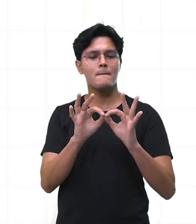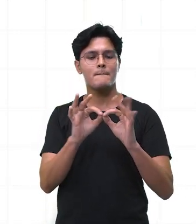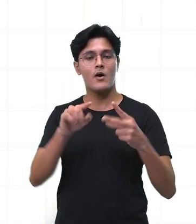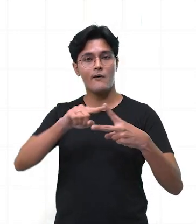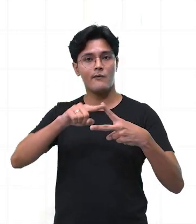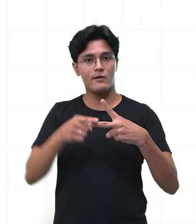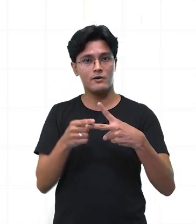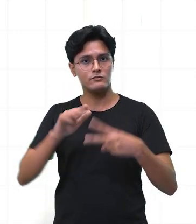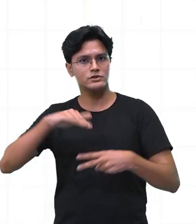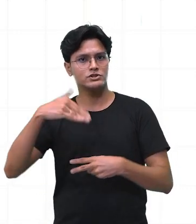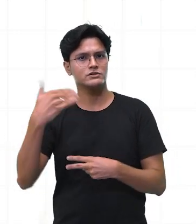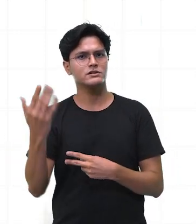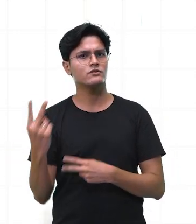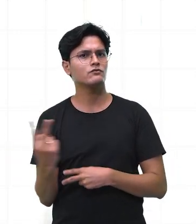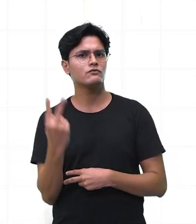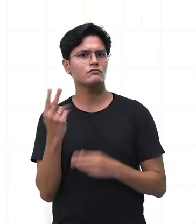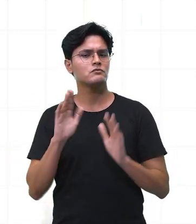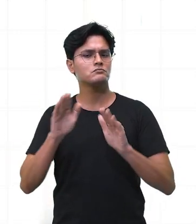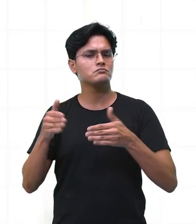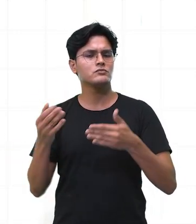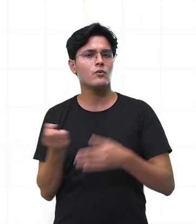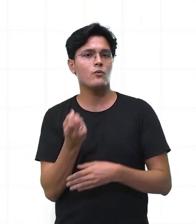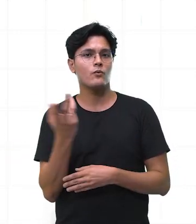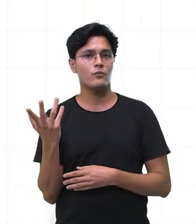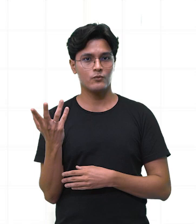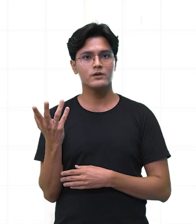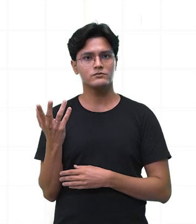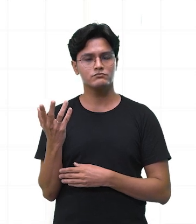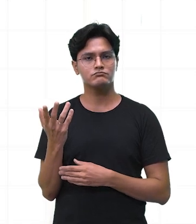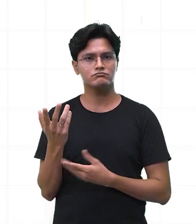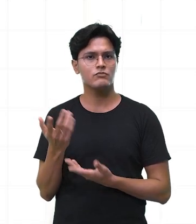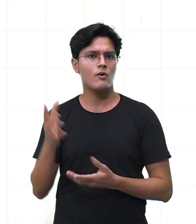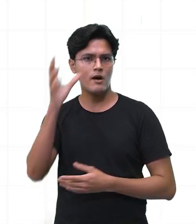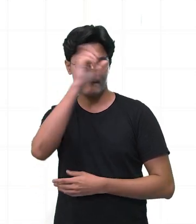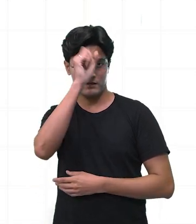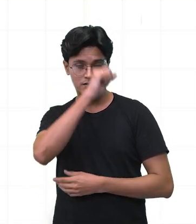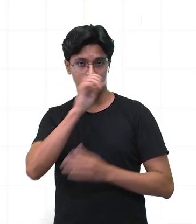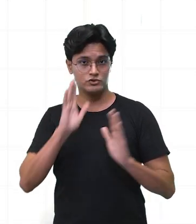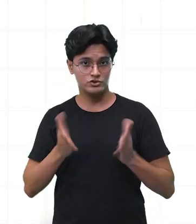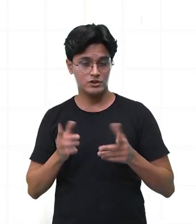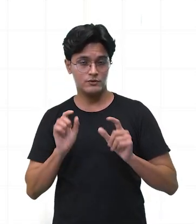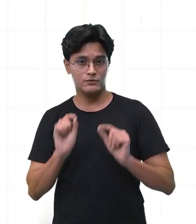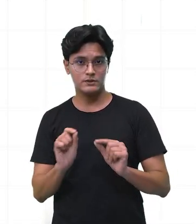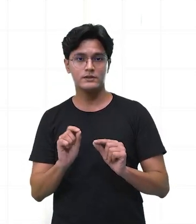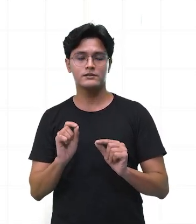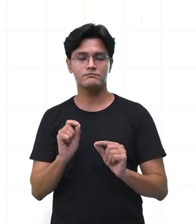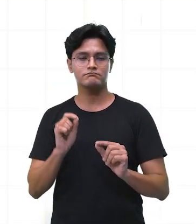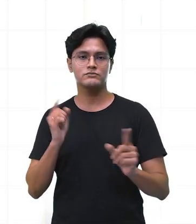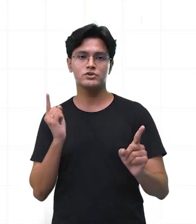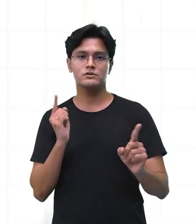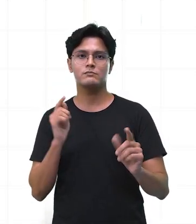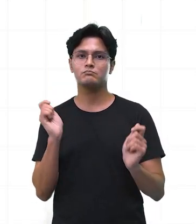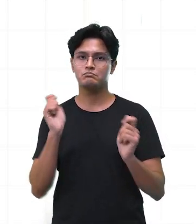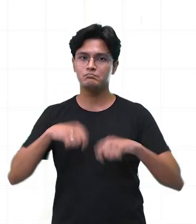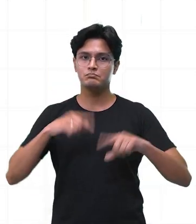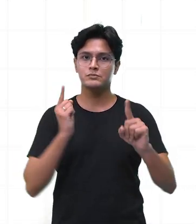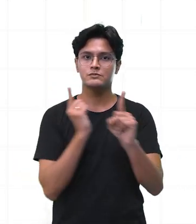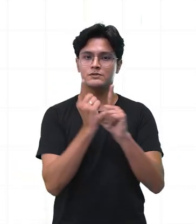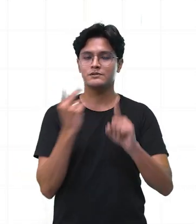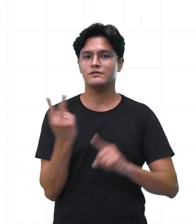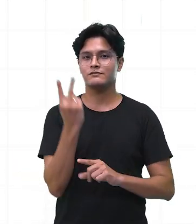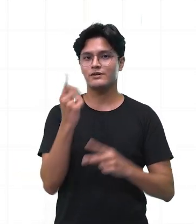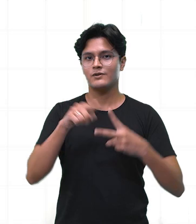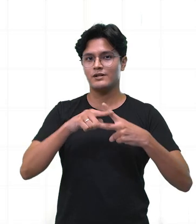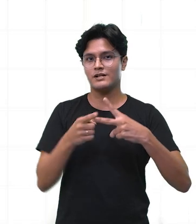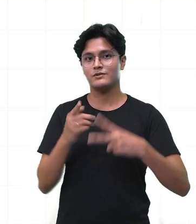de um quadrado. Bom, nós acabamos de ver que para eu descobrir o valor de um ângulo